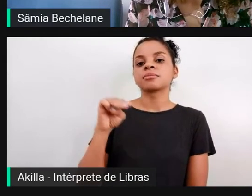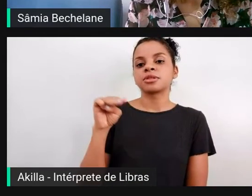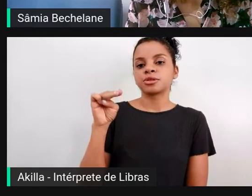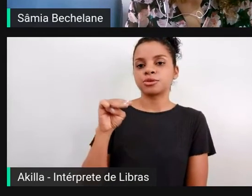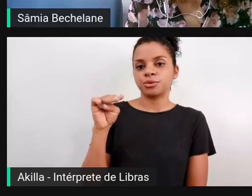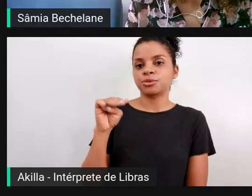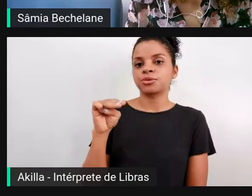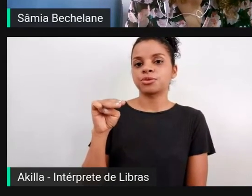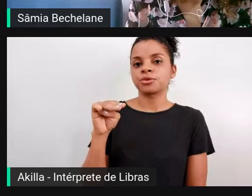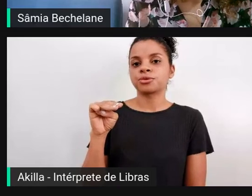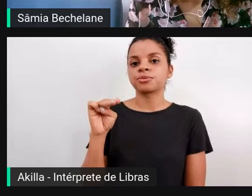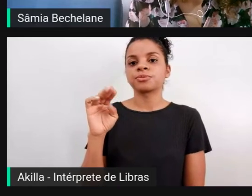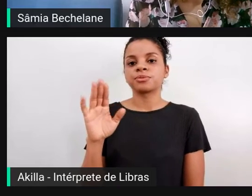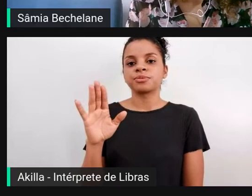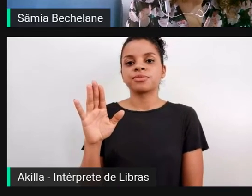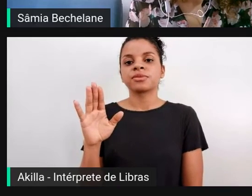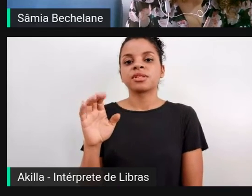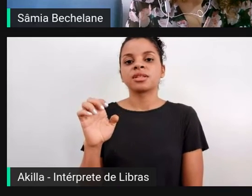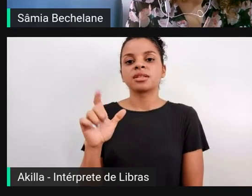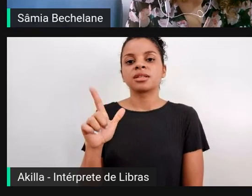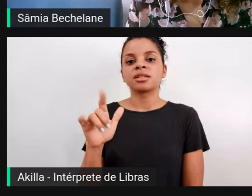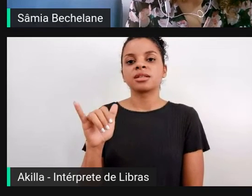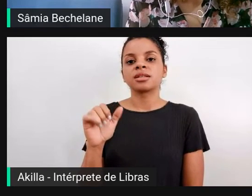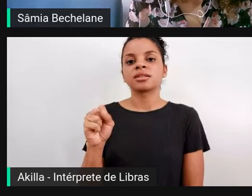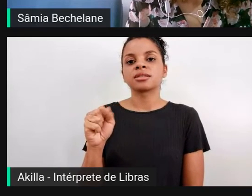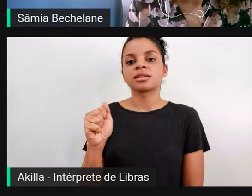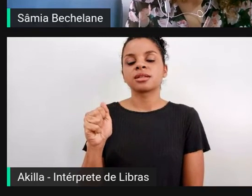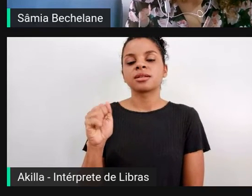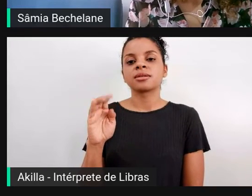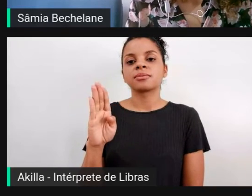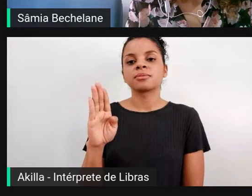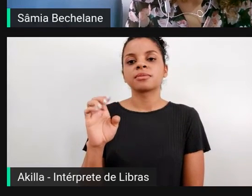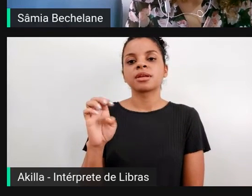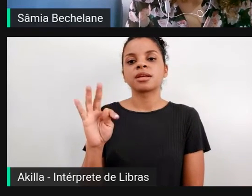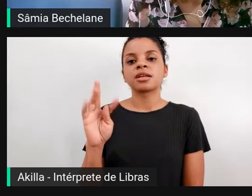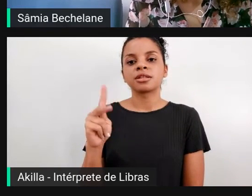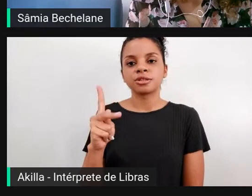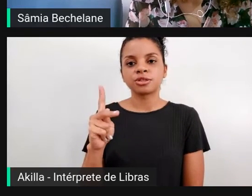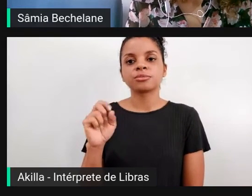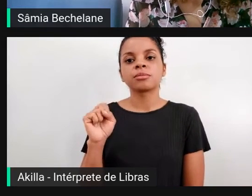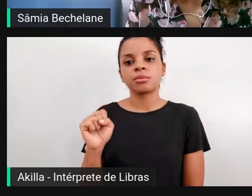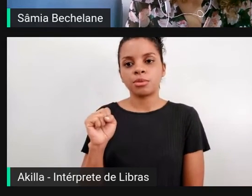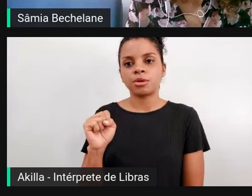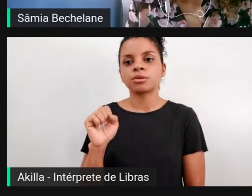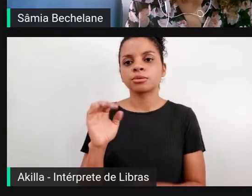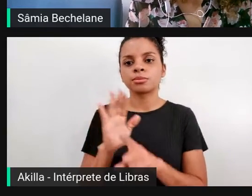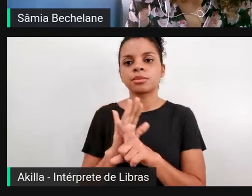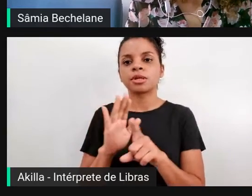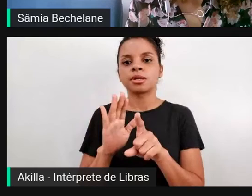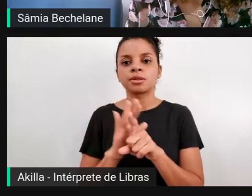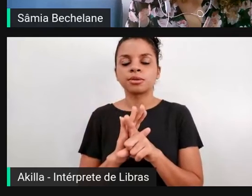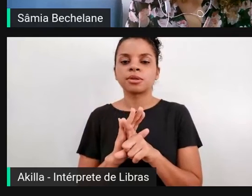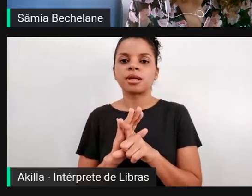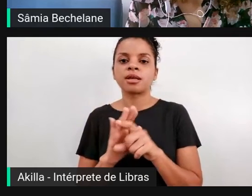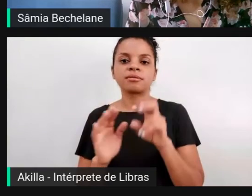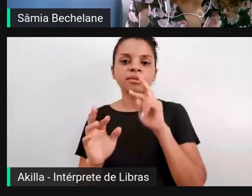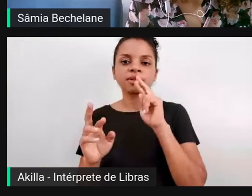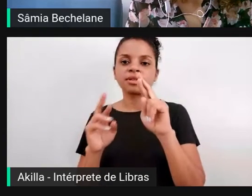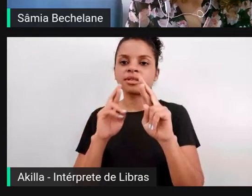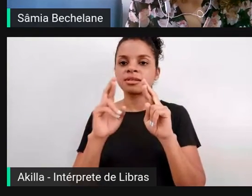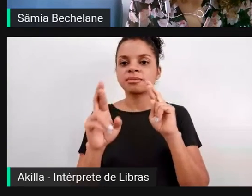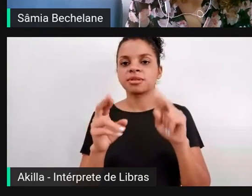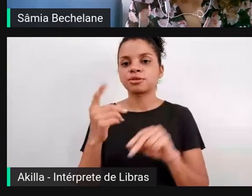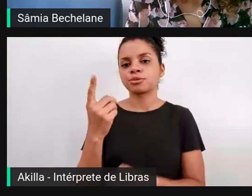manifestou interesse em fazer perguntas. Temos 10 minutos, então se perguntas bem rápidas, com respostas de 1 a 2